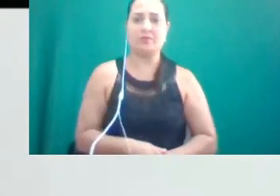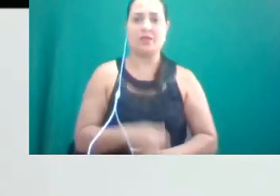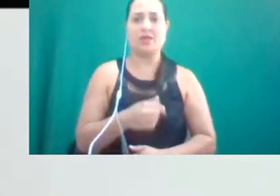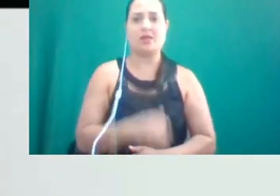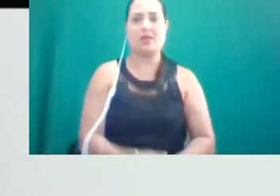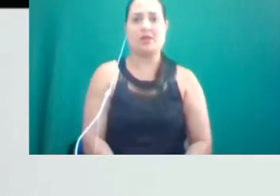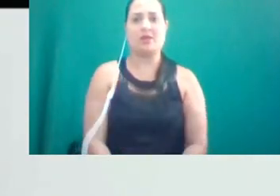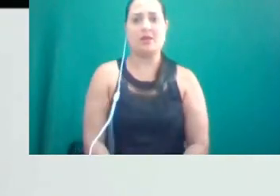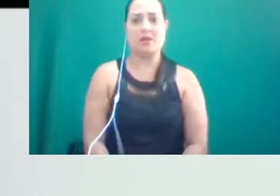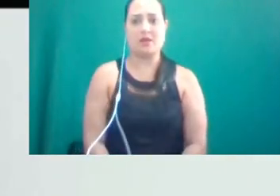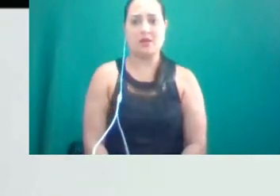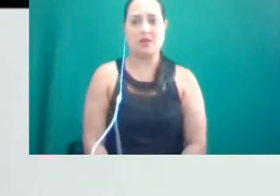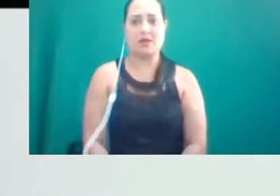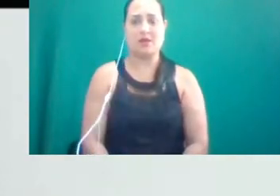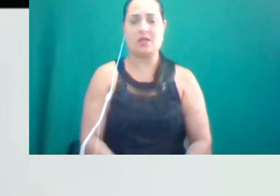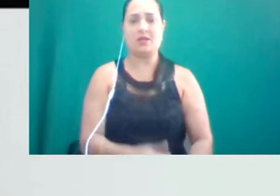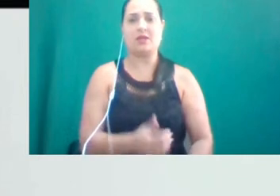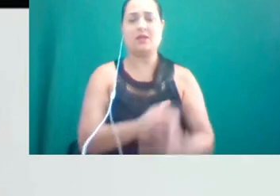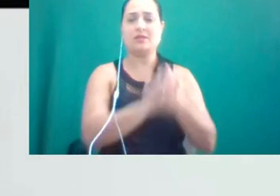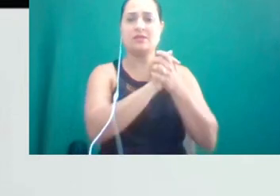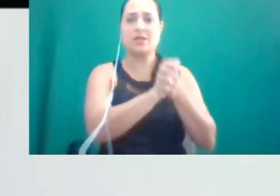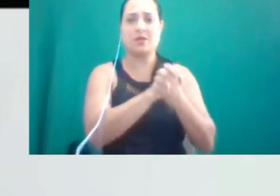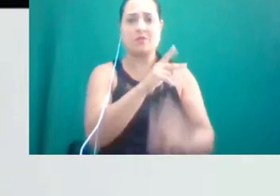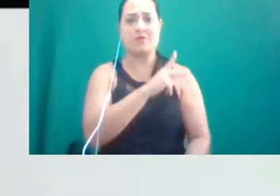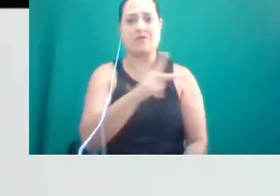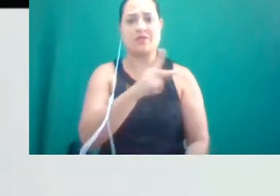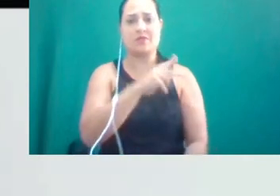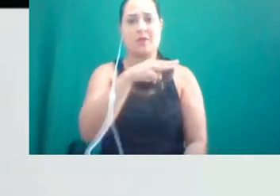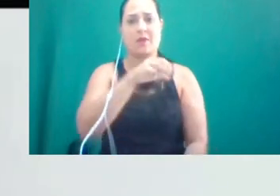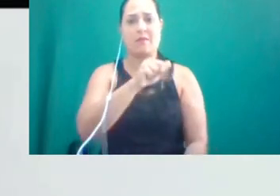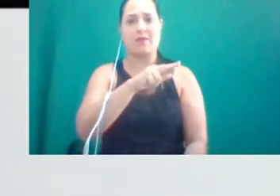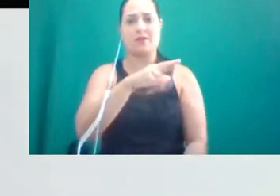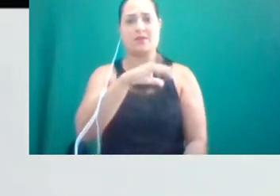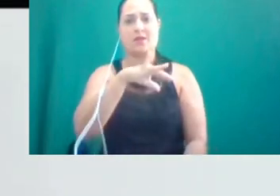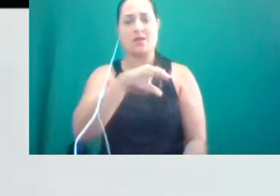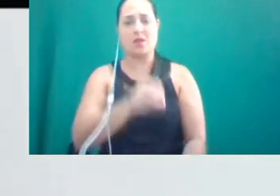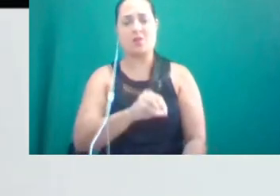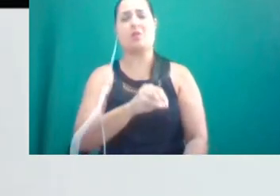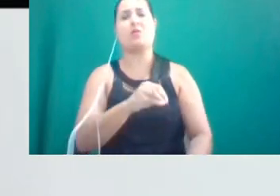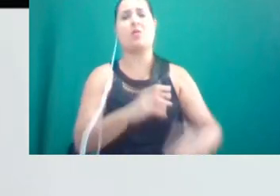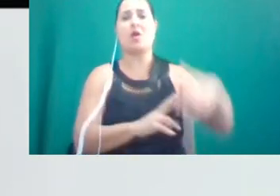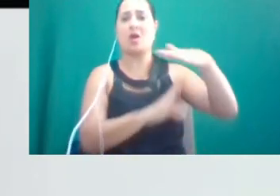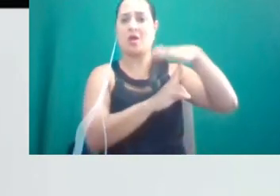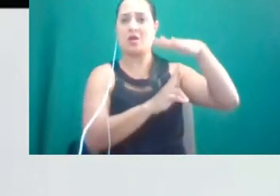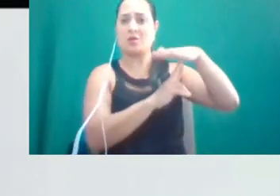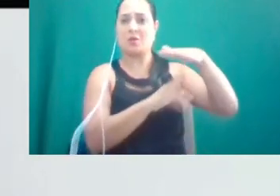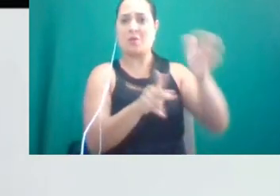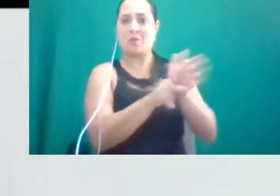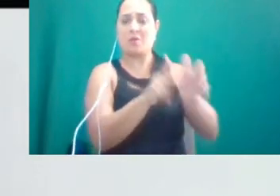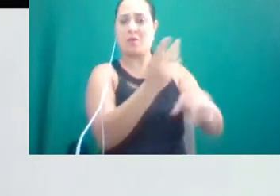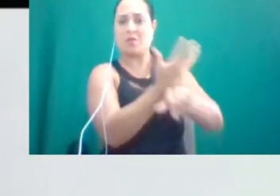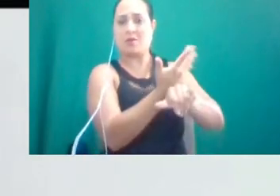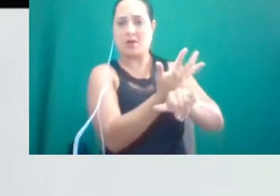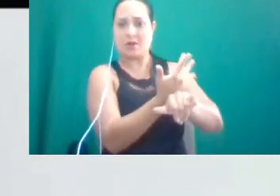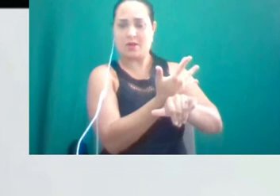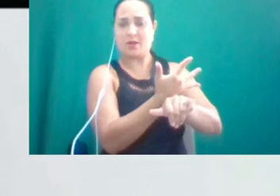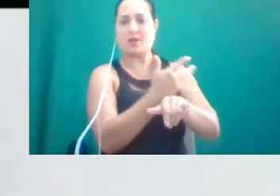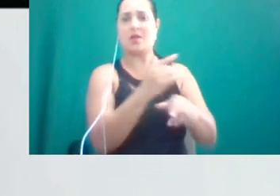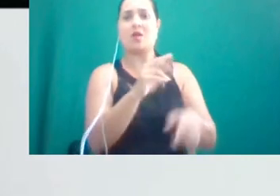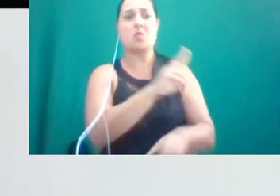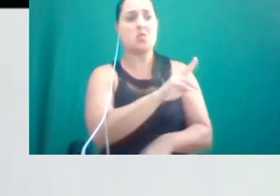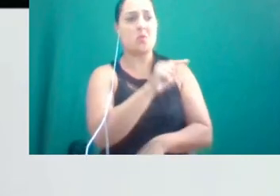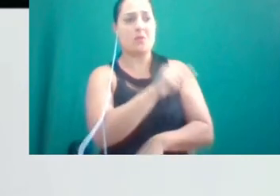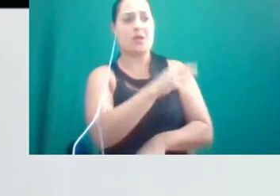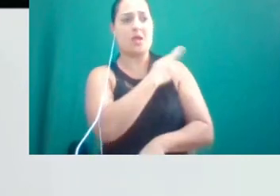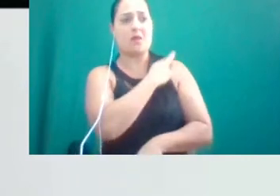momento representando todos os paraninfos dos cursos de graduação da UFRPE, ou seja,